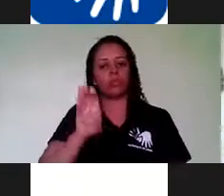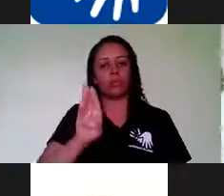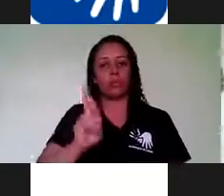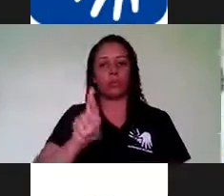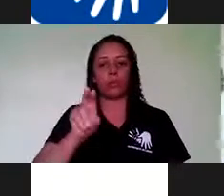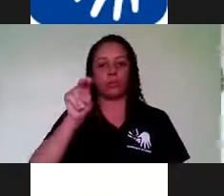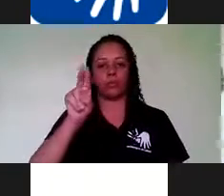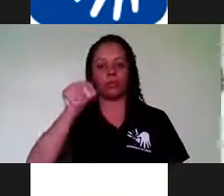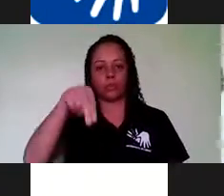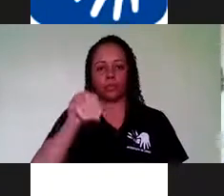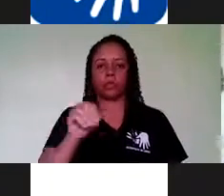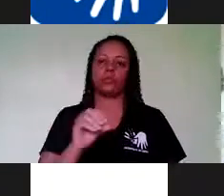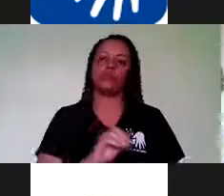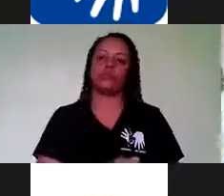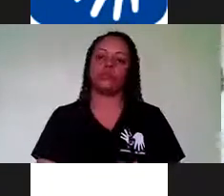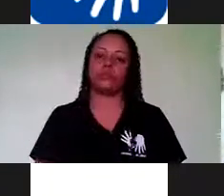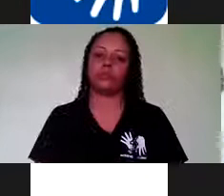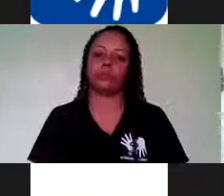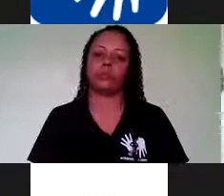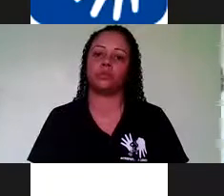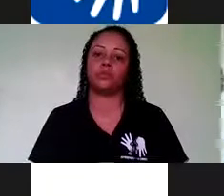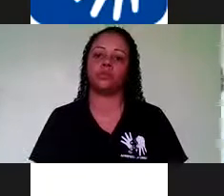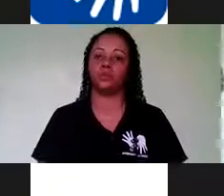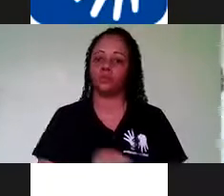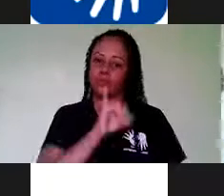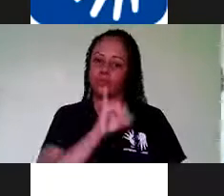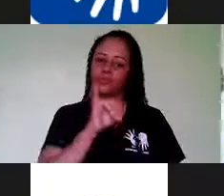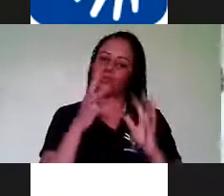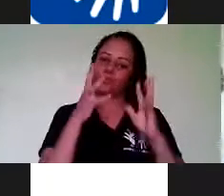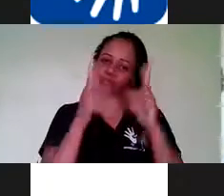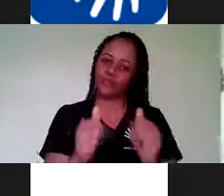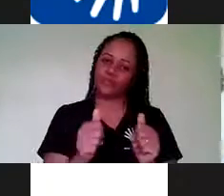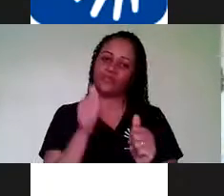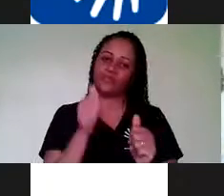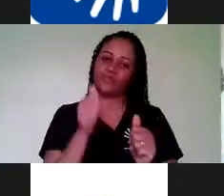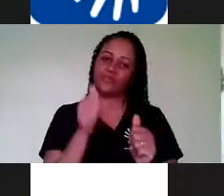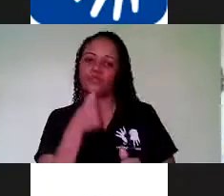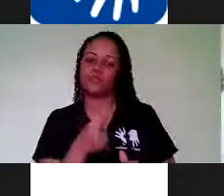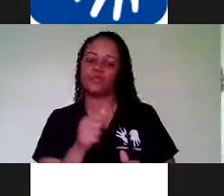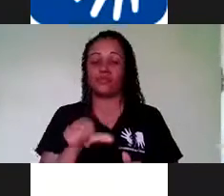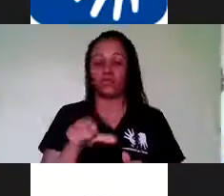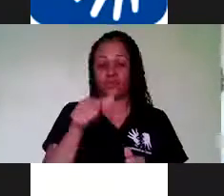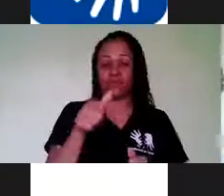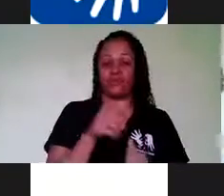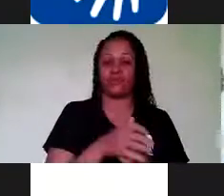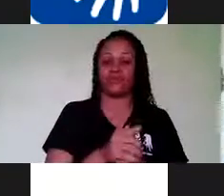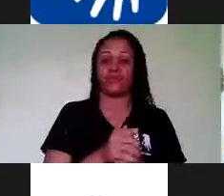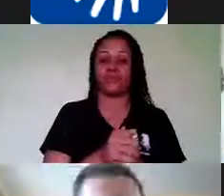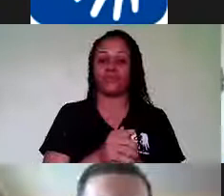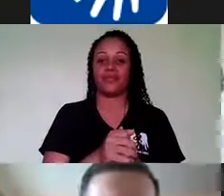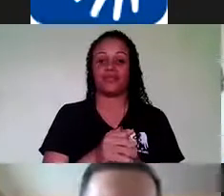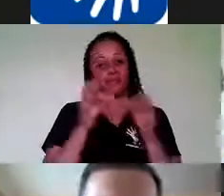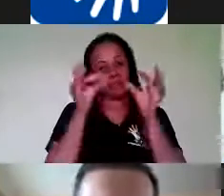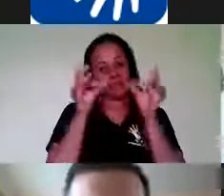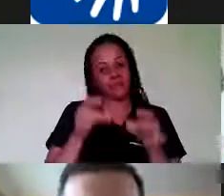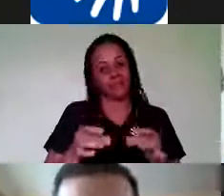Olá a todos e a todas. Primeiramente, vou me